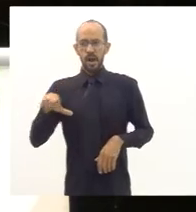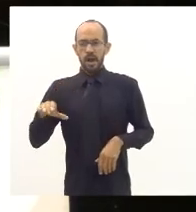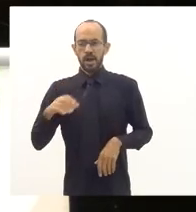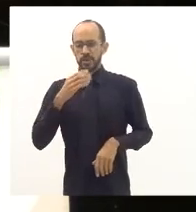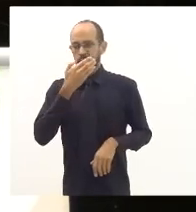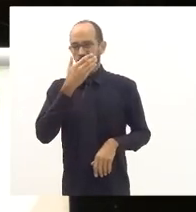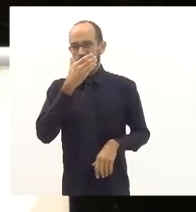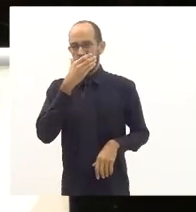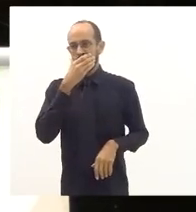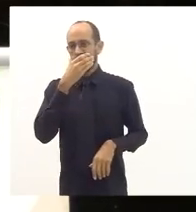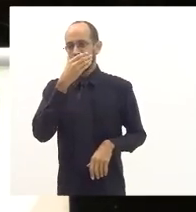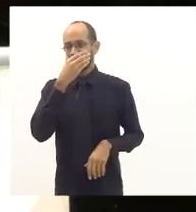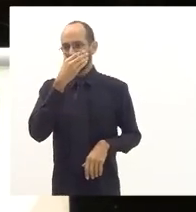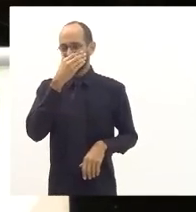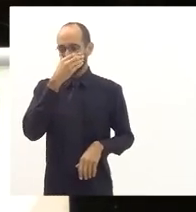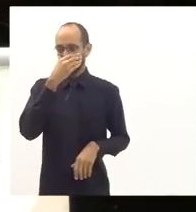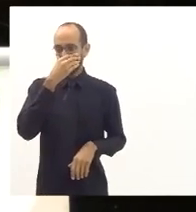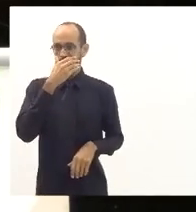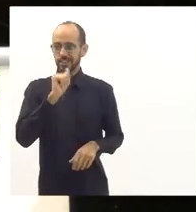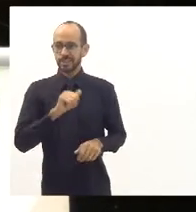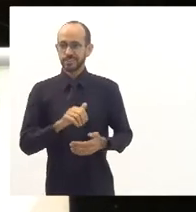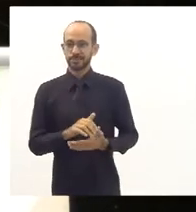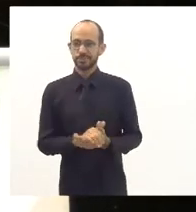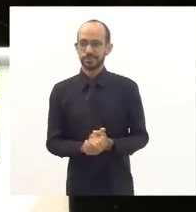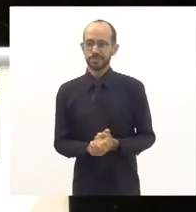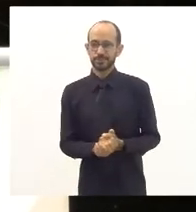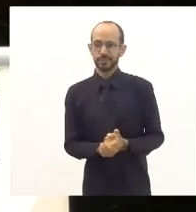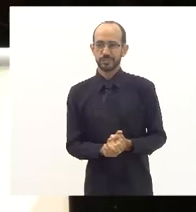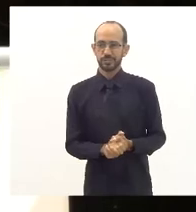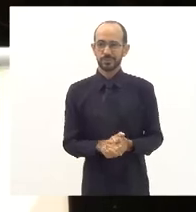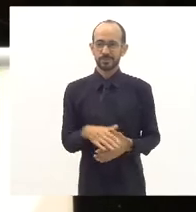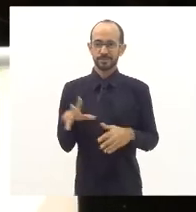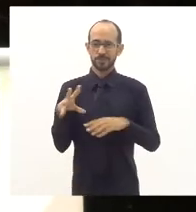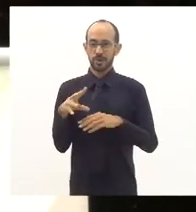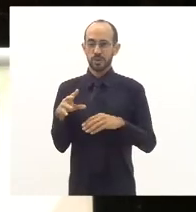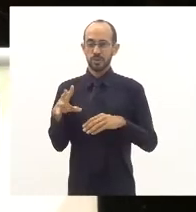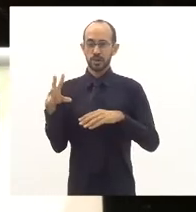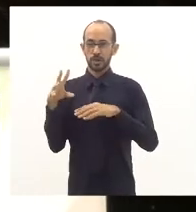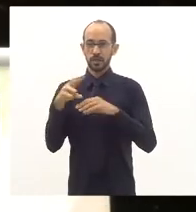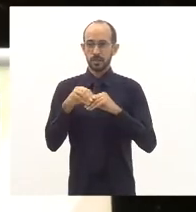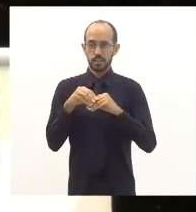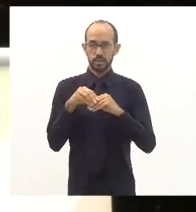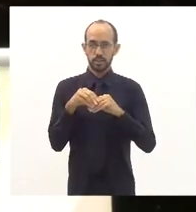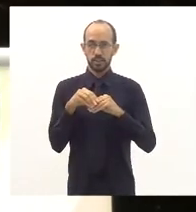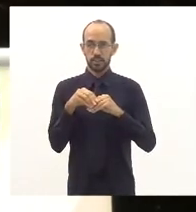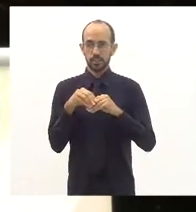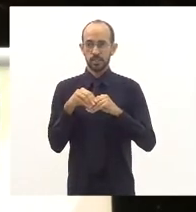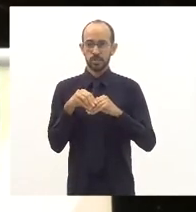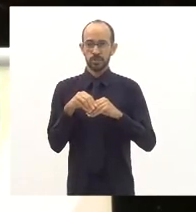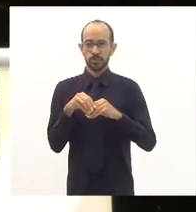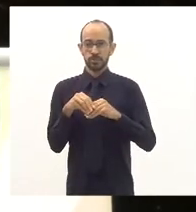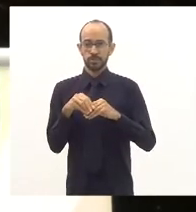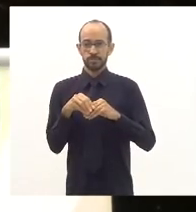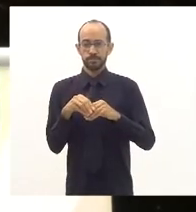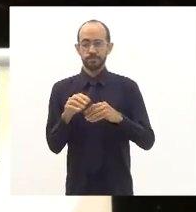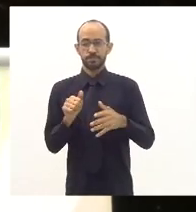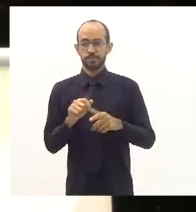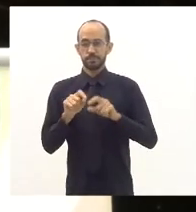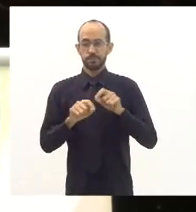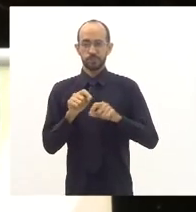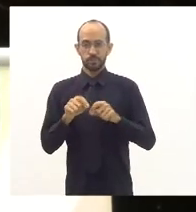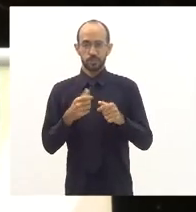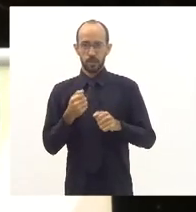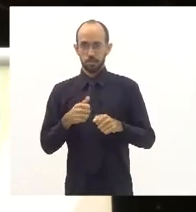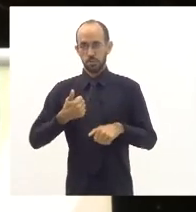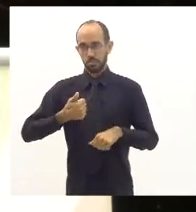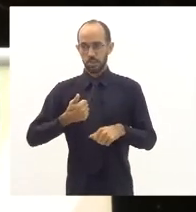ser o mais breve possível, antes que o senhor corte os pulsos, não é? Primeiro, eu